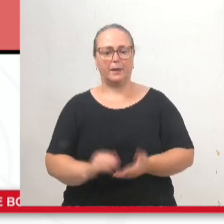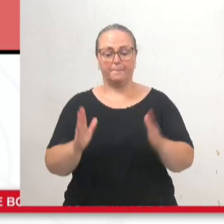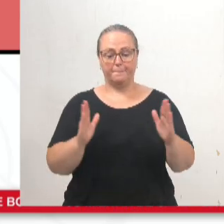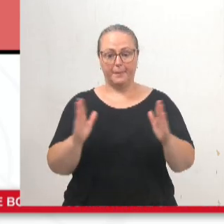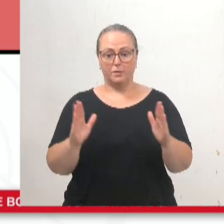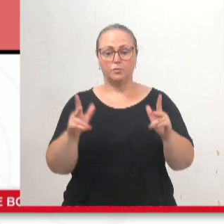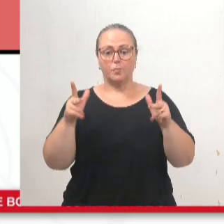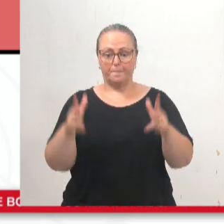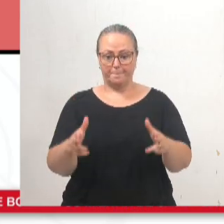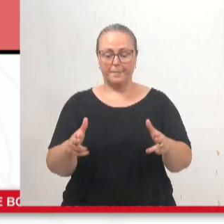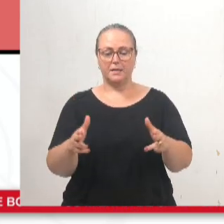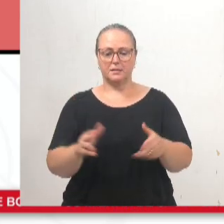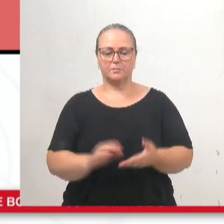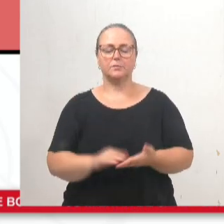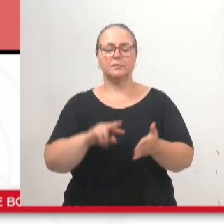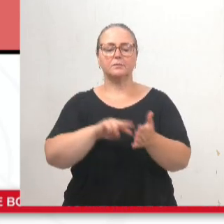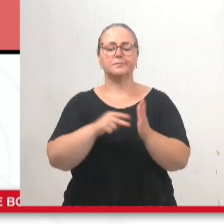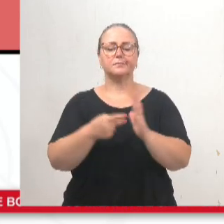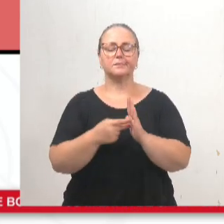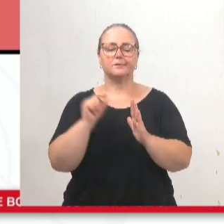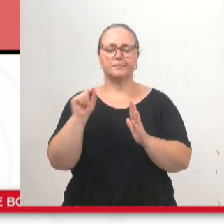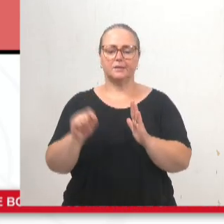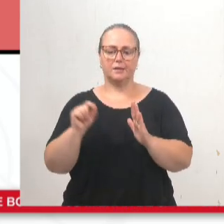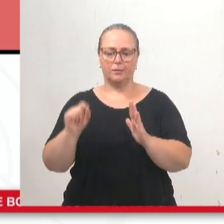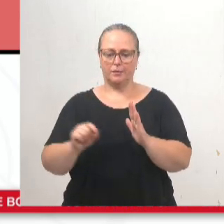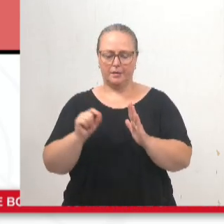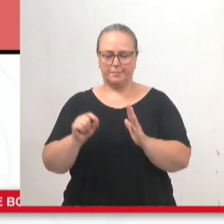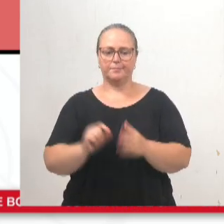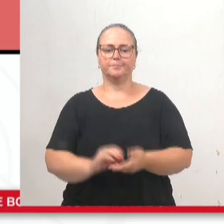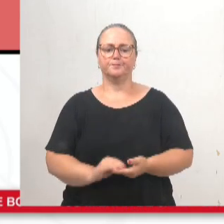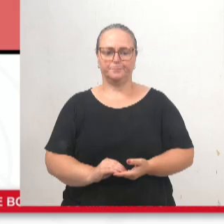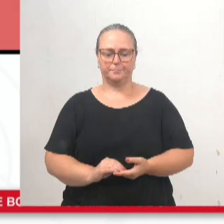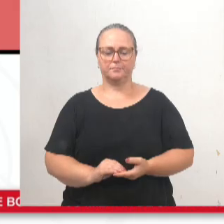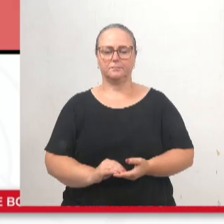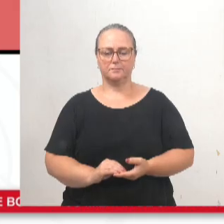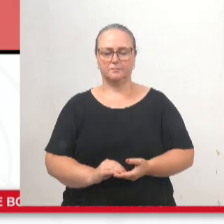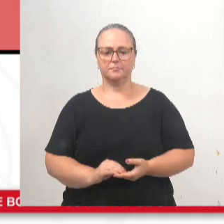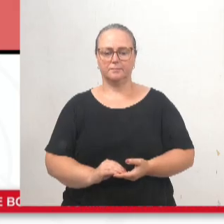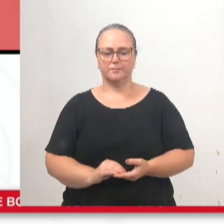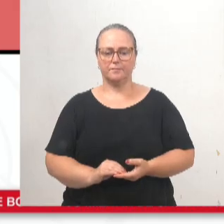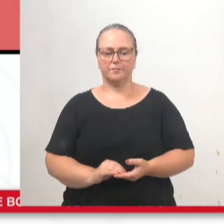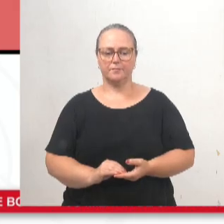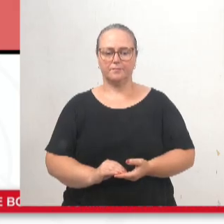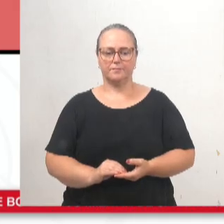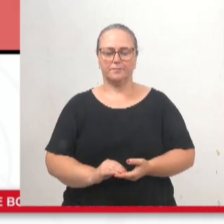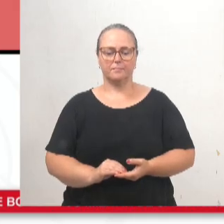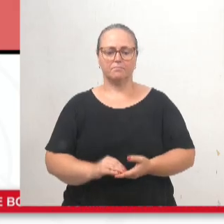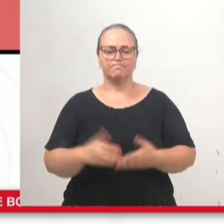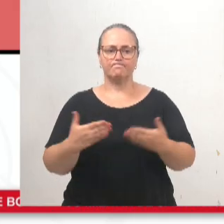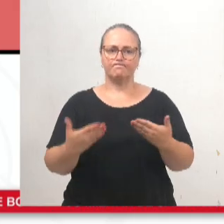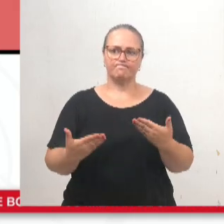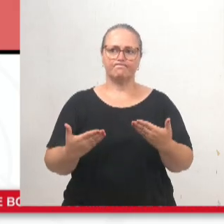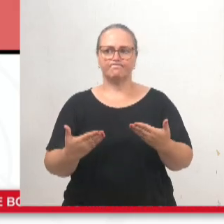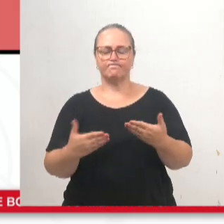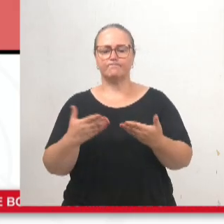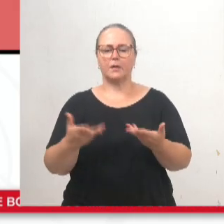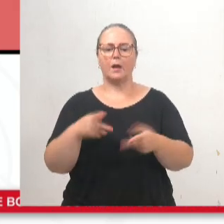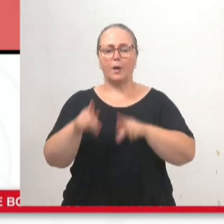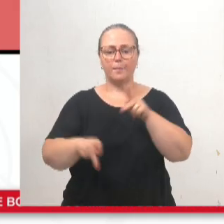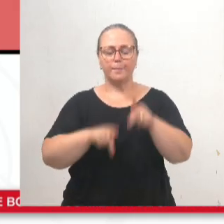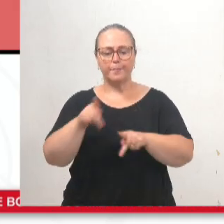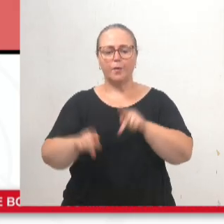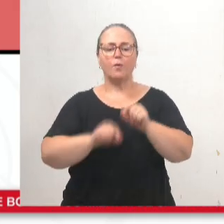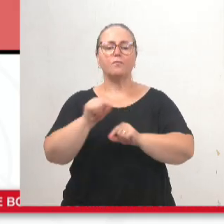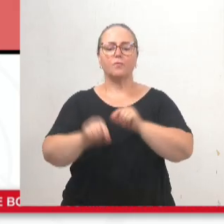dezembro. Isso quer dizer, de certa forma, que a população foi, talvez a qualidade melhor